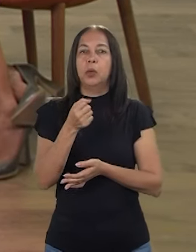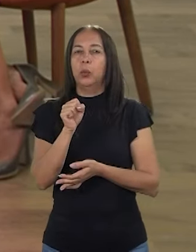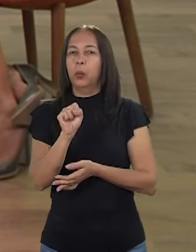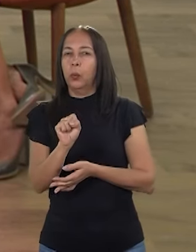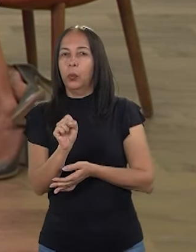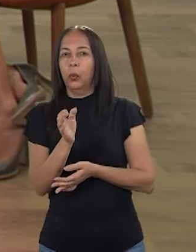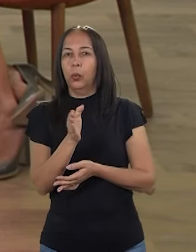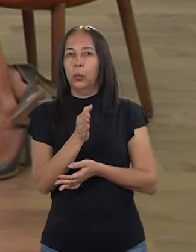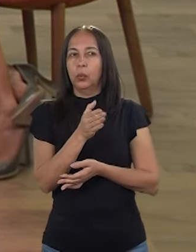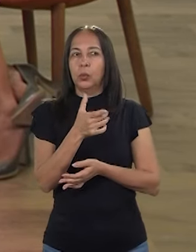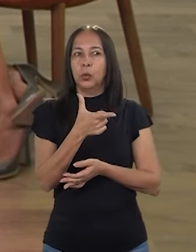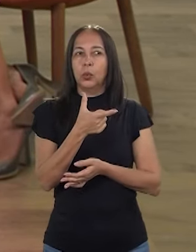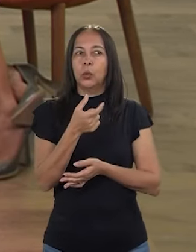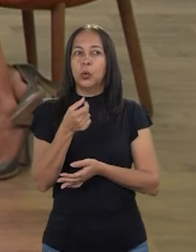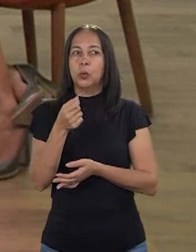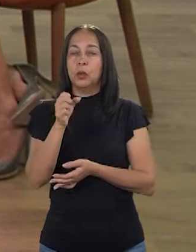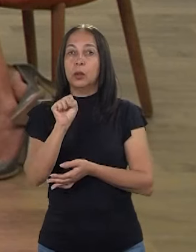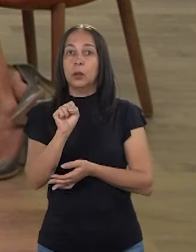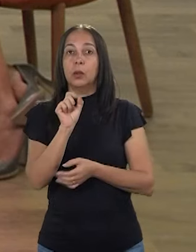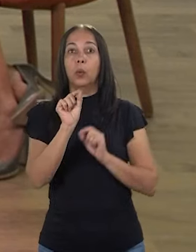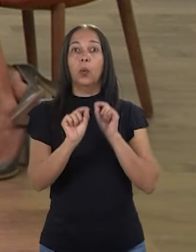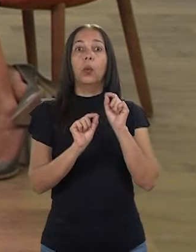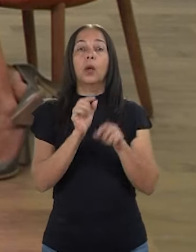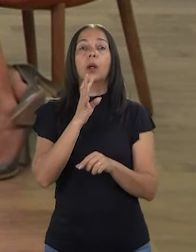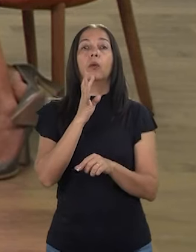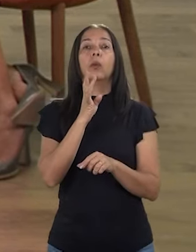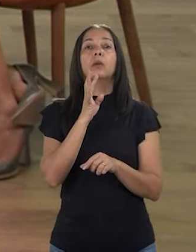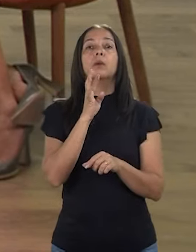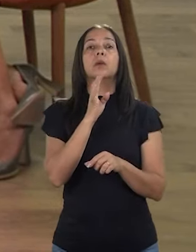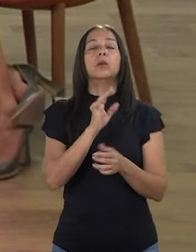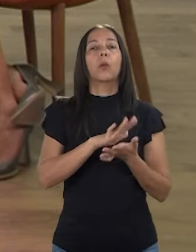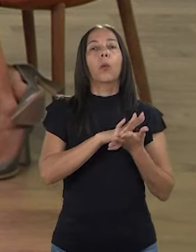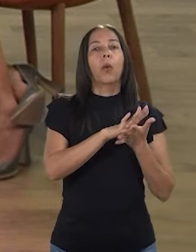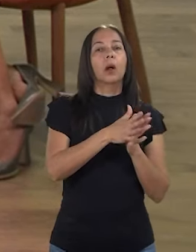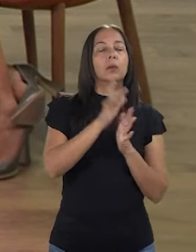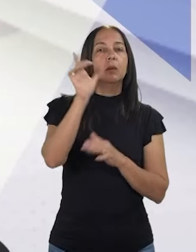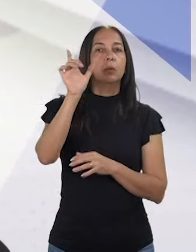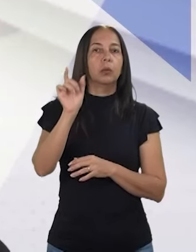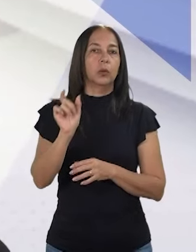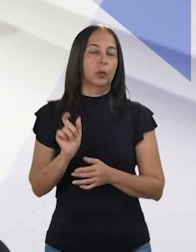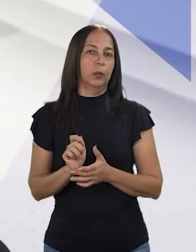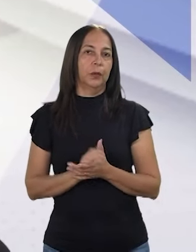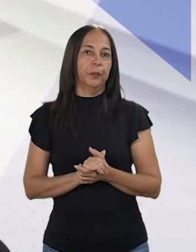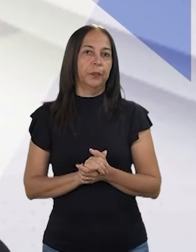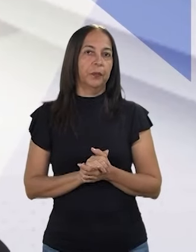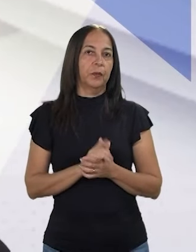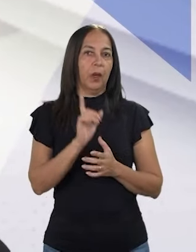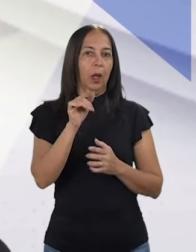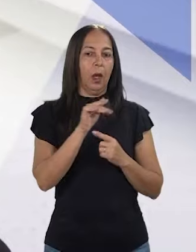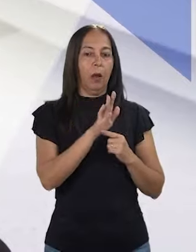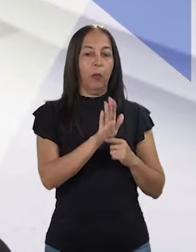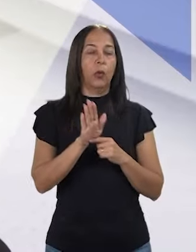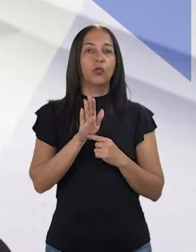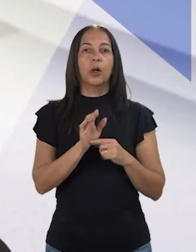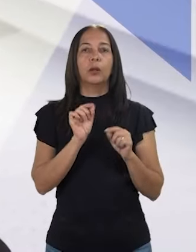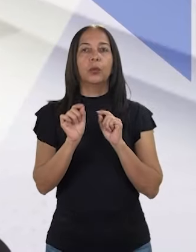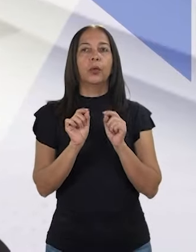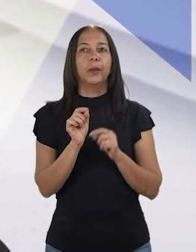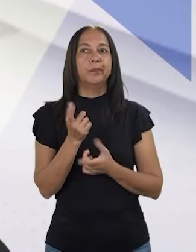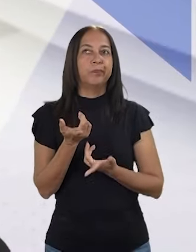2005 do do que viria a ser chamado de racismo eh algorítmico eh são expressos hoje